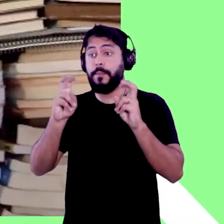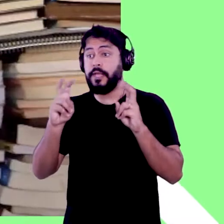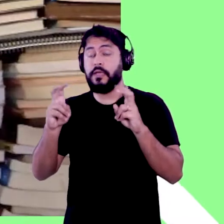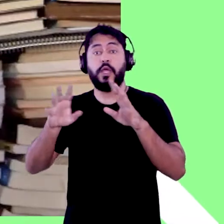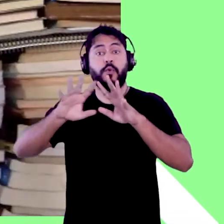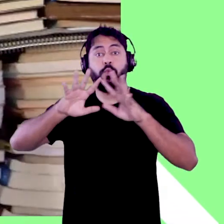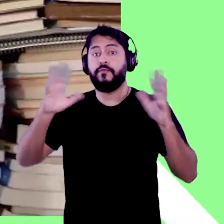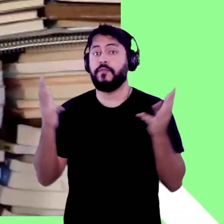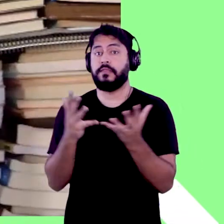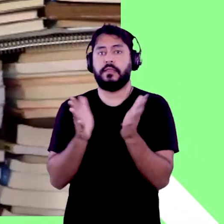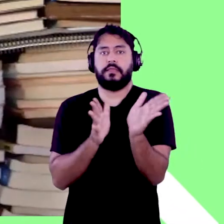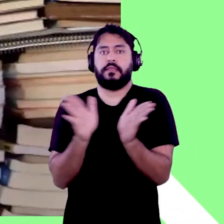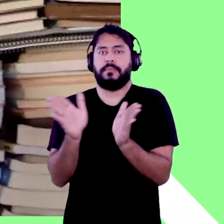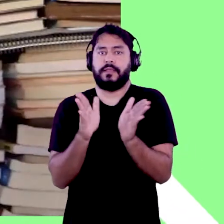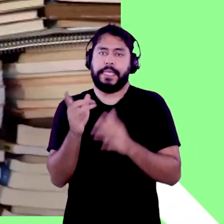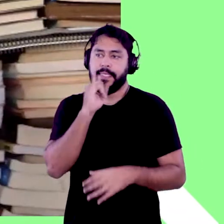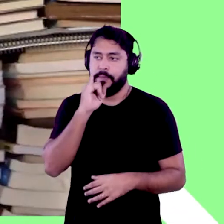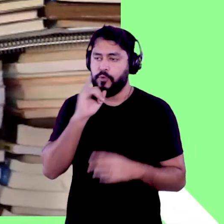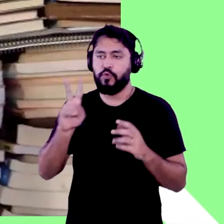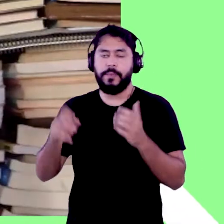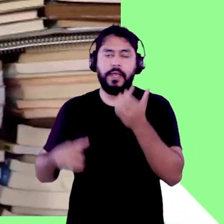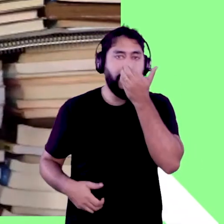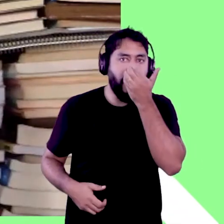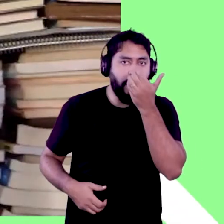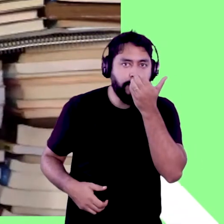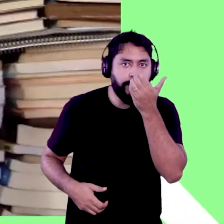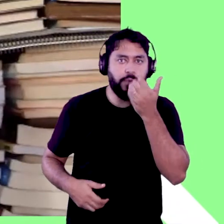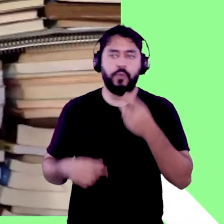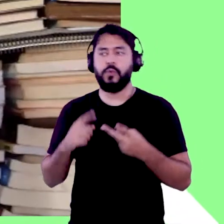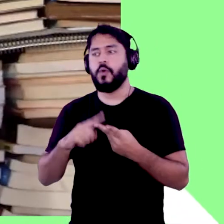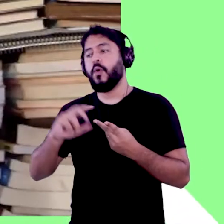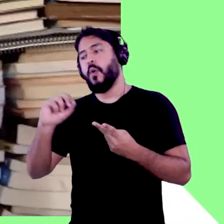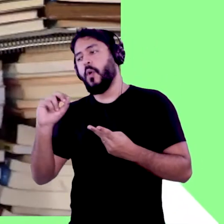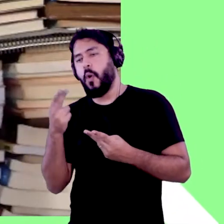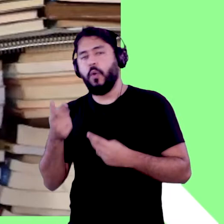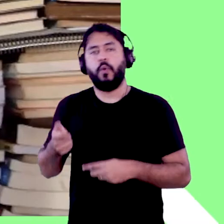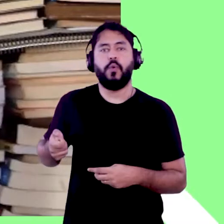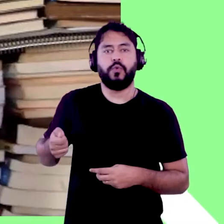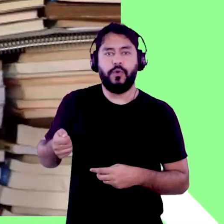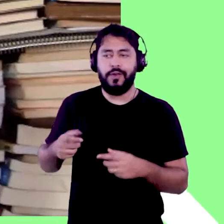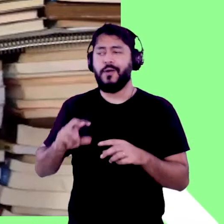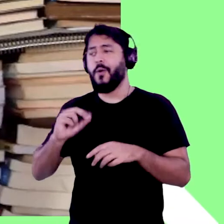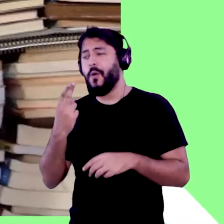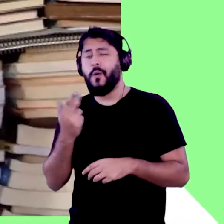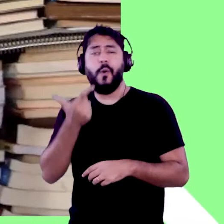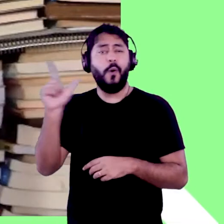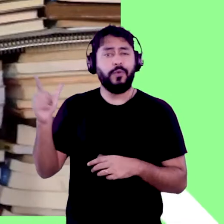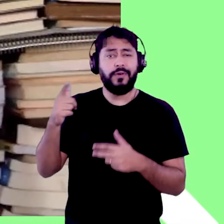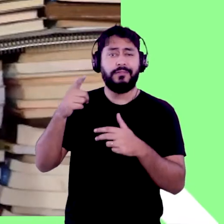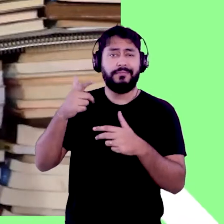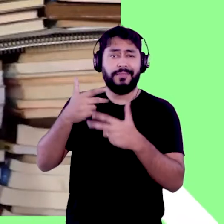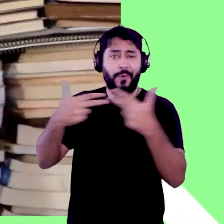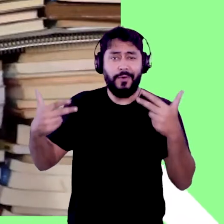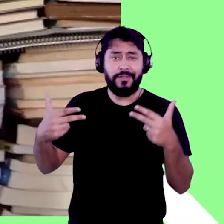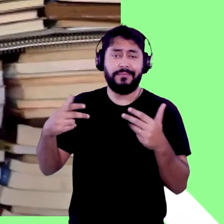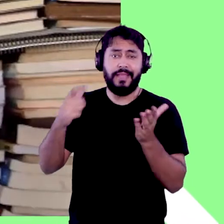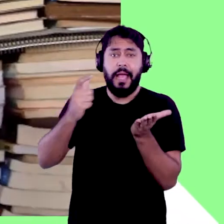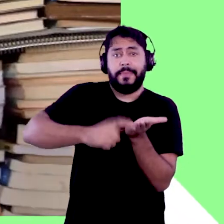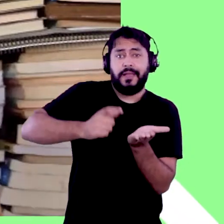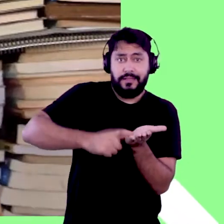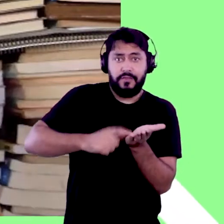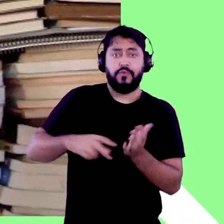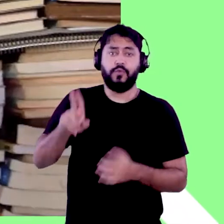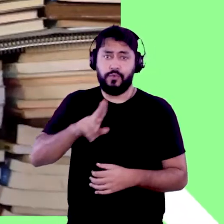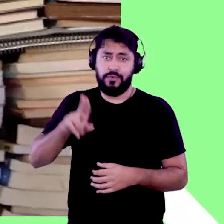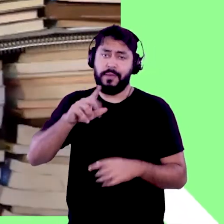do WhatsApp, ou de outros recursos, né, que os outros aplicativos também utilizam, mas ainda não totalmente integrado, a